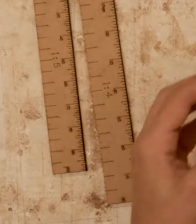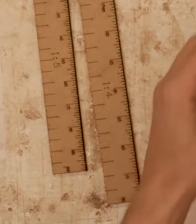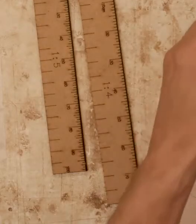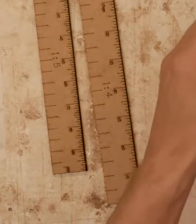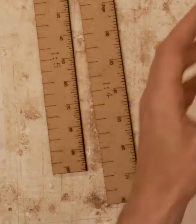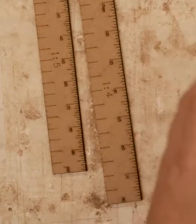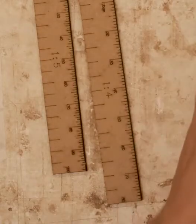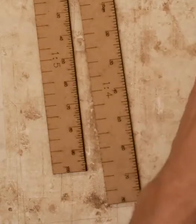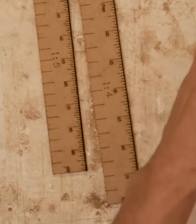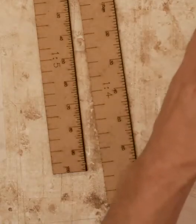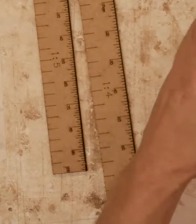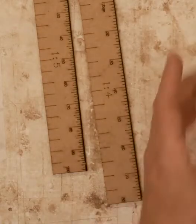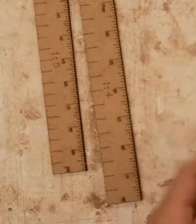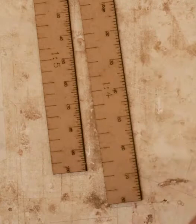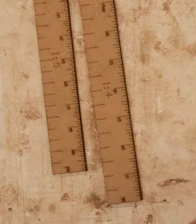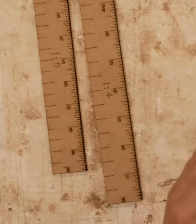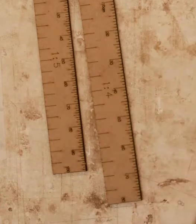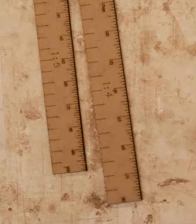Por último,